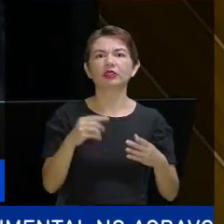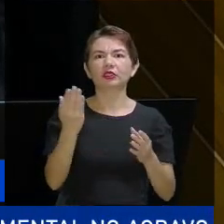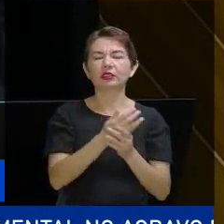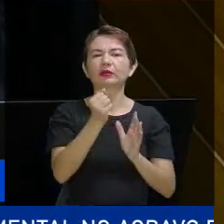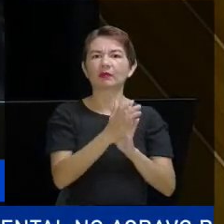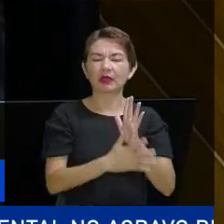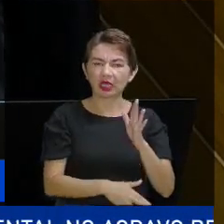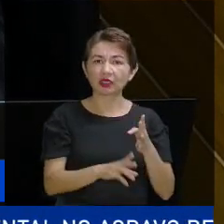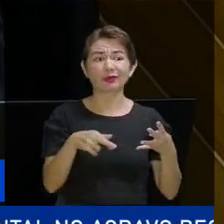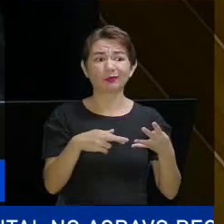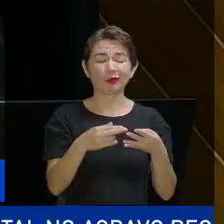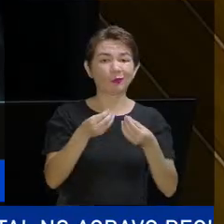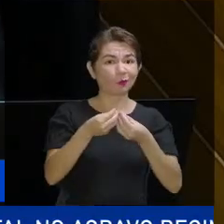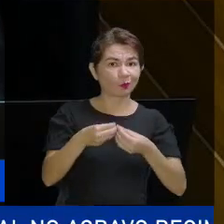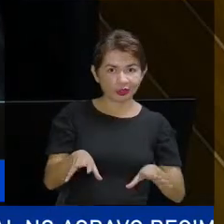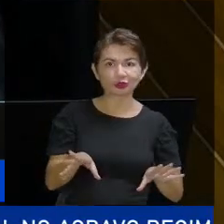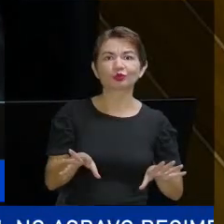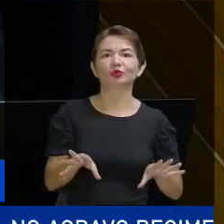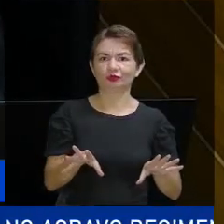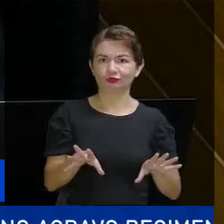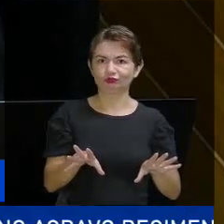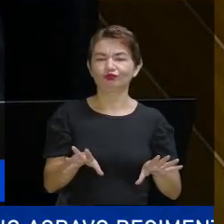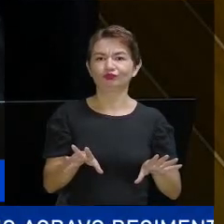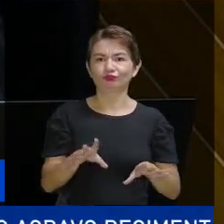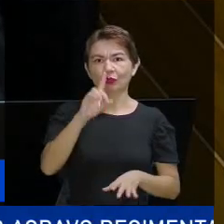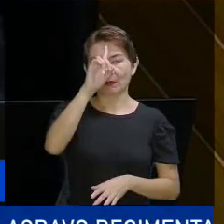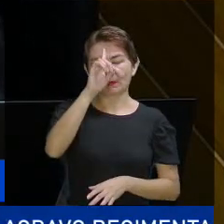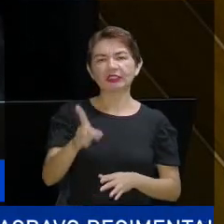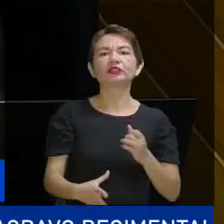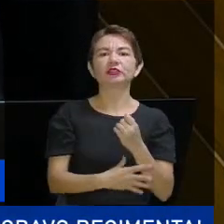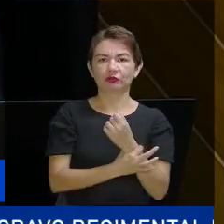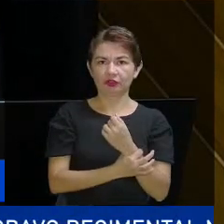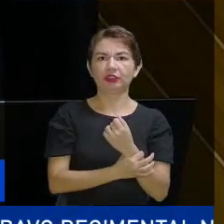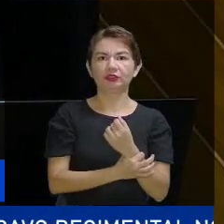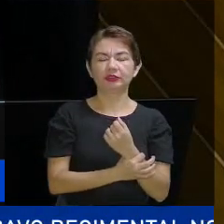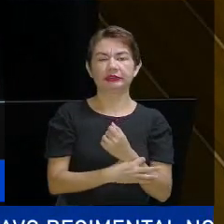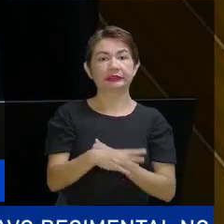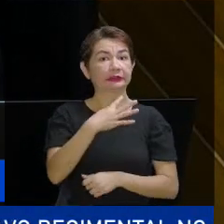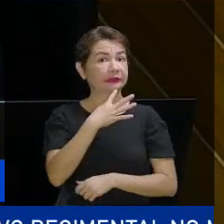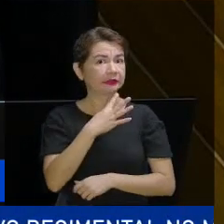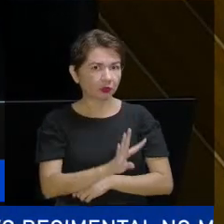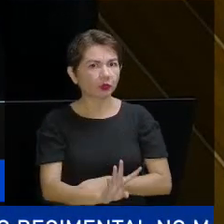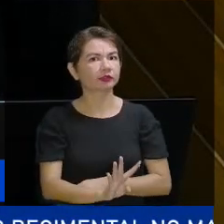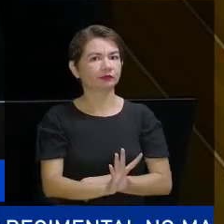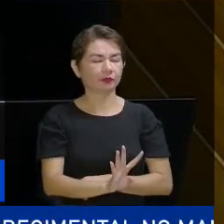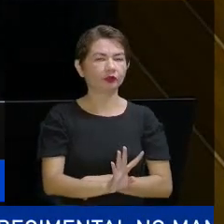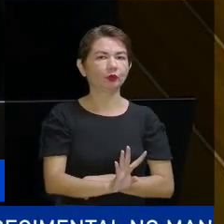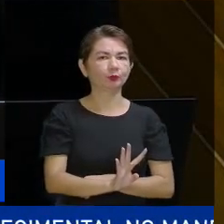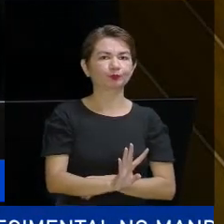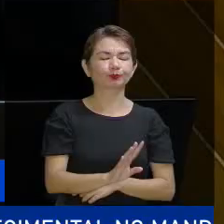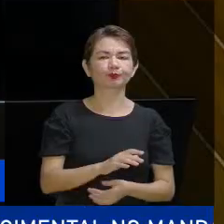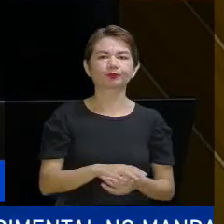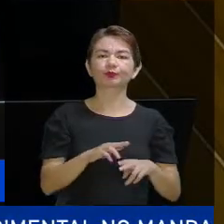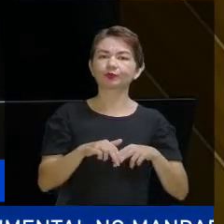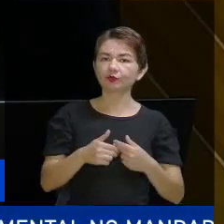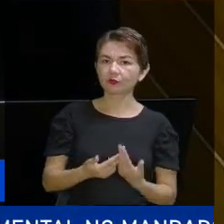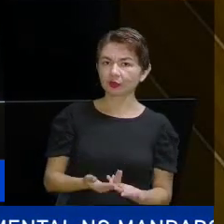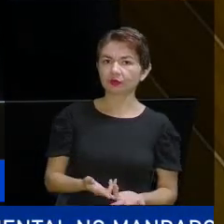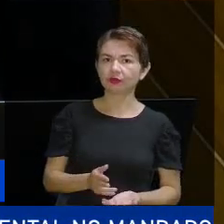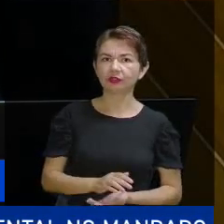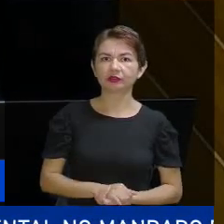dos agravos prejudicou o mandado de segurança, que seria não conhecimento dele. Disso